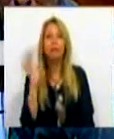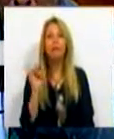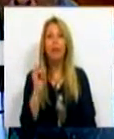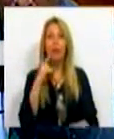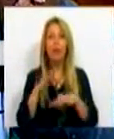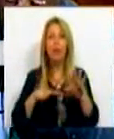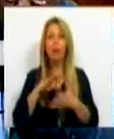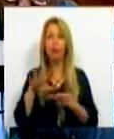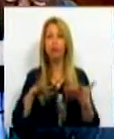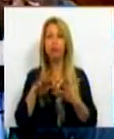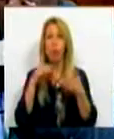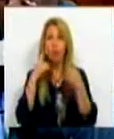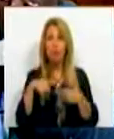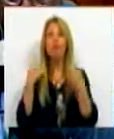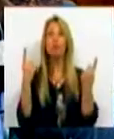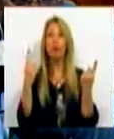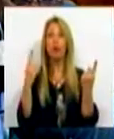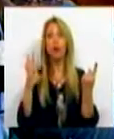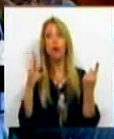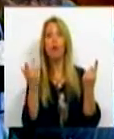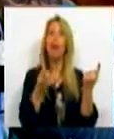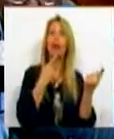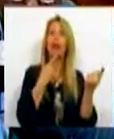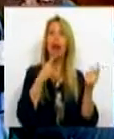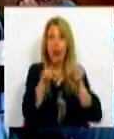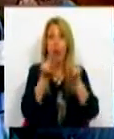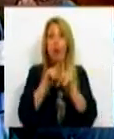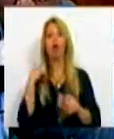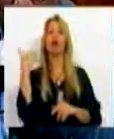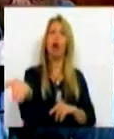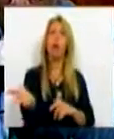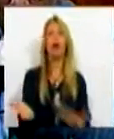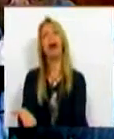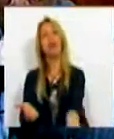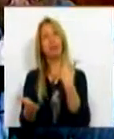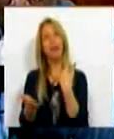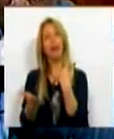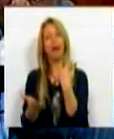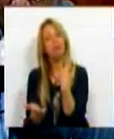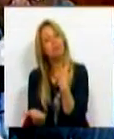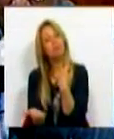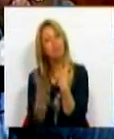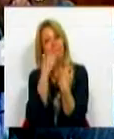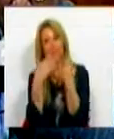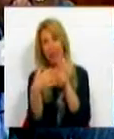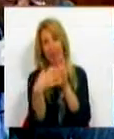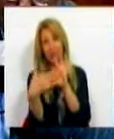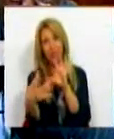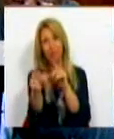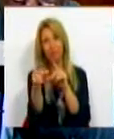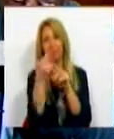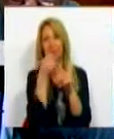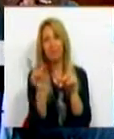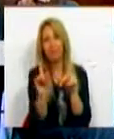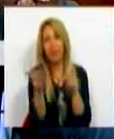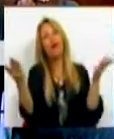público quando nos entreteve com o toma lá dá cá. Pelos vistos, o toma lá dá cá não lhe serve e, portanto, foi ao seu